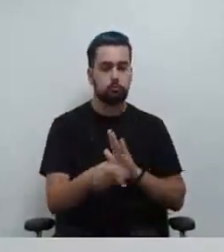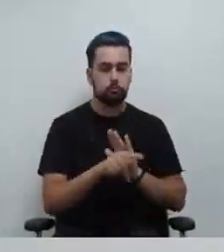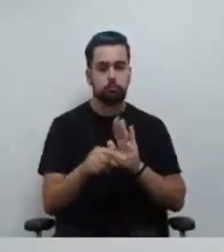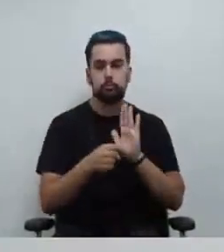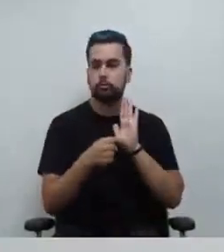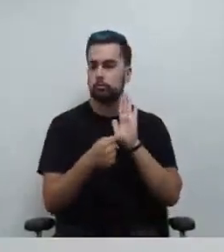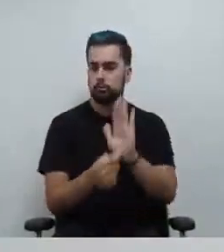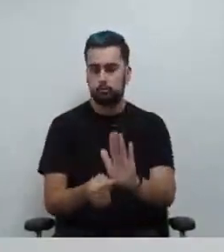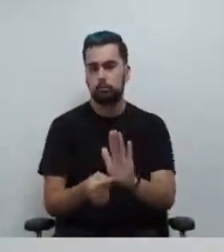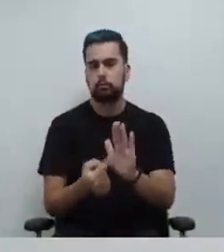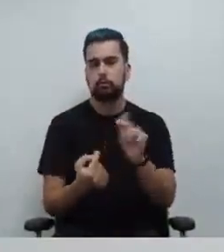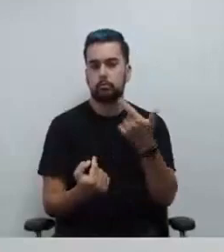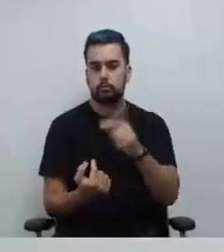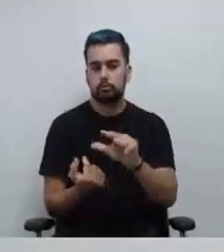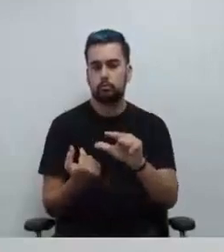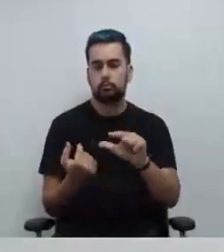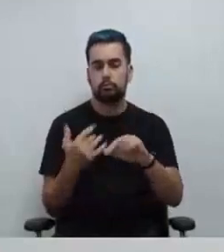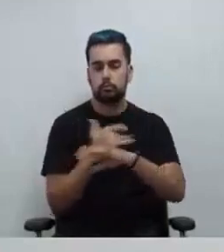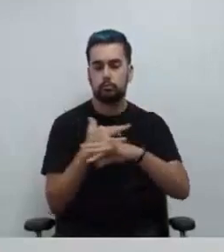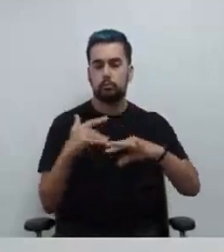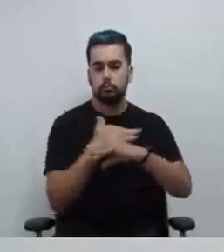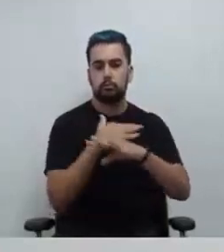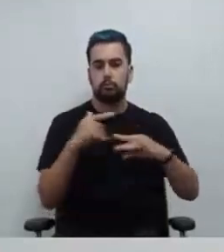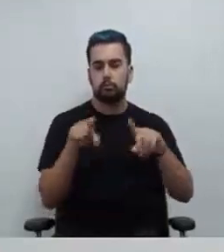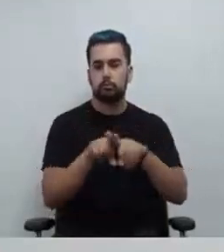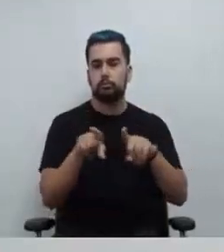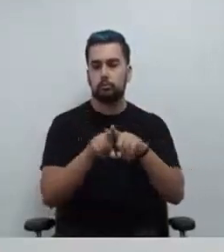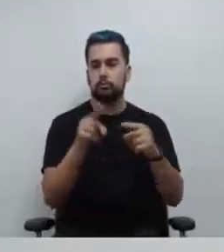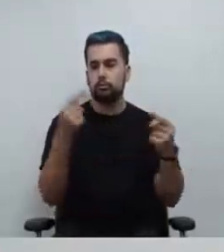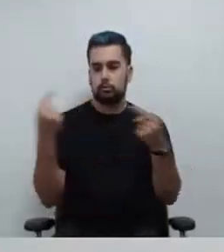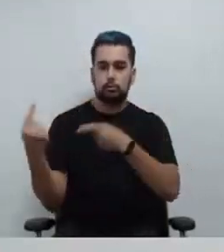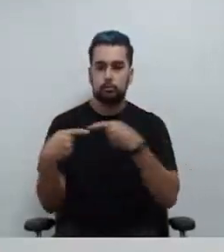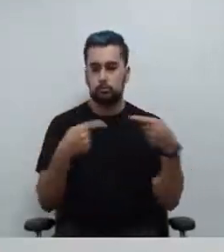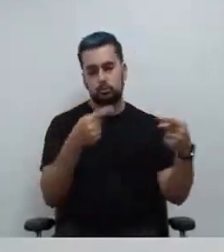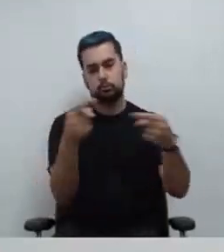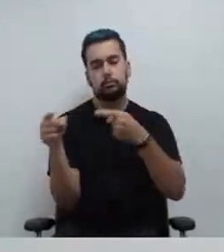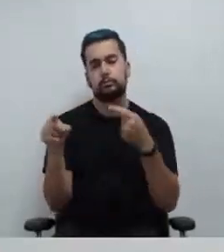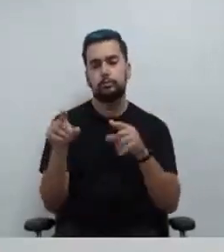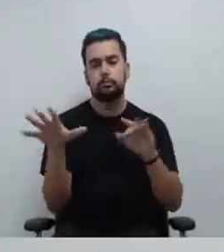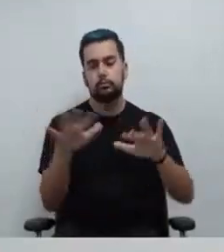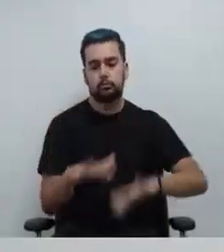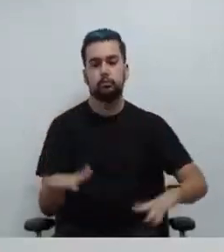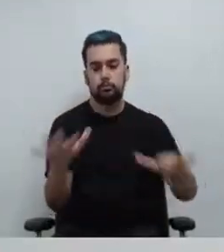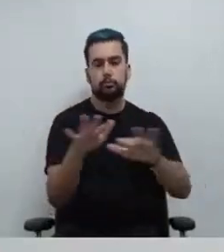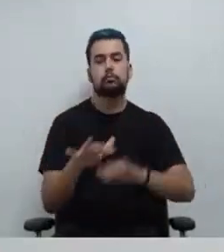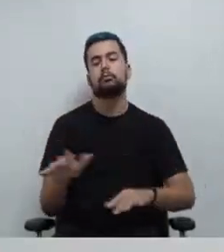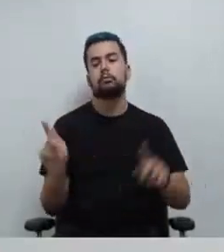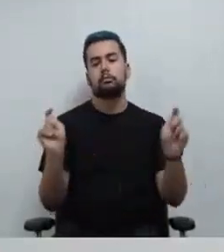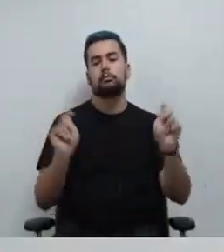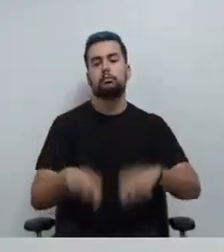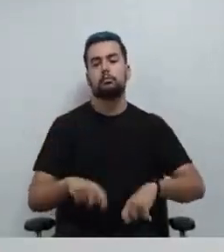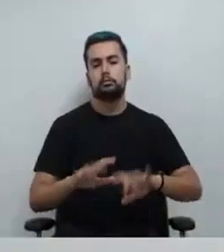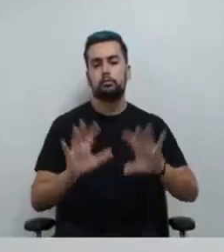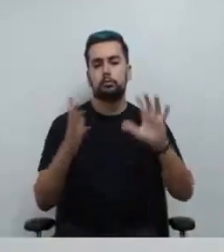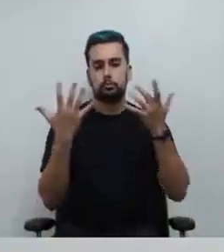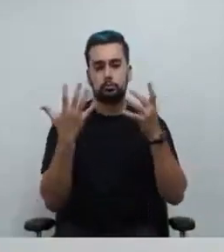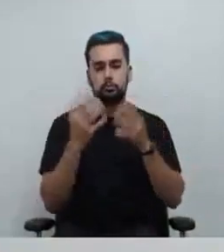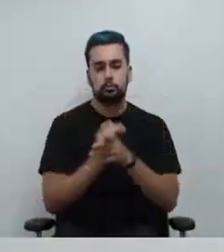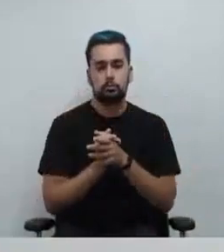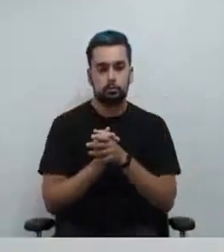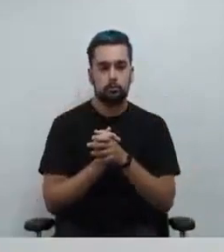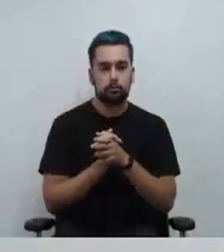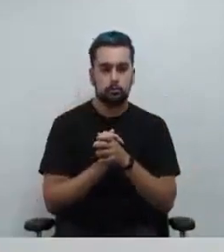indicadas, até algumas outras que foram ventiladas em discussões também, para que esse cenário se concretize, né,